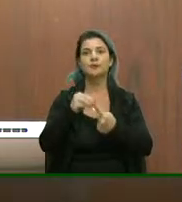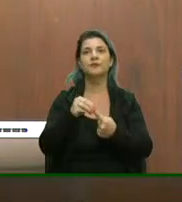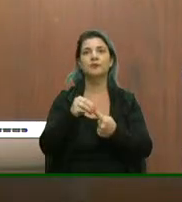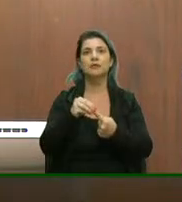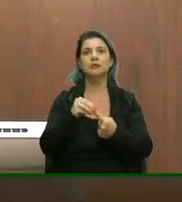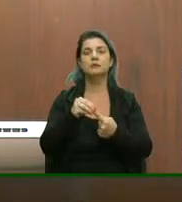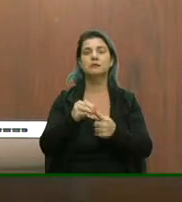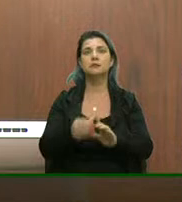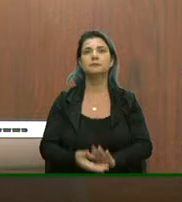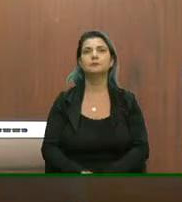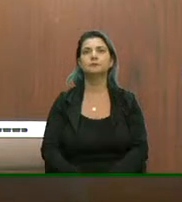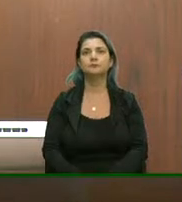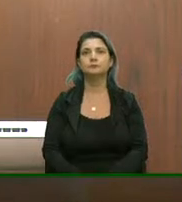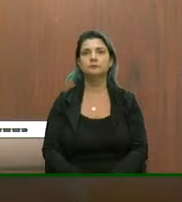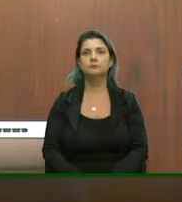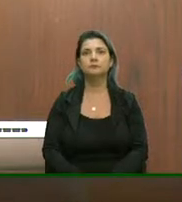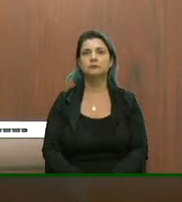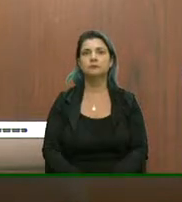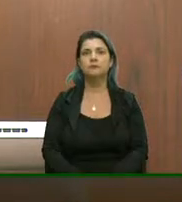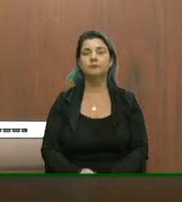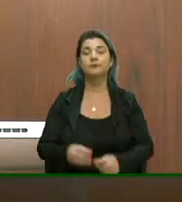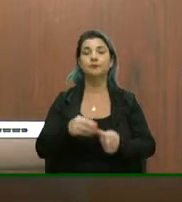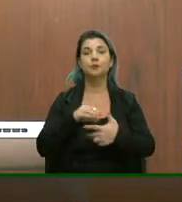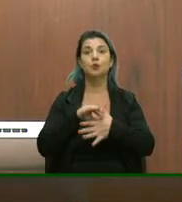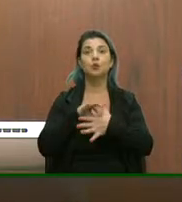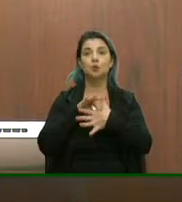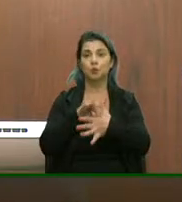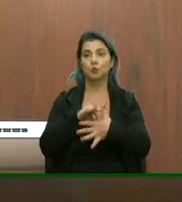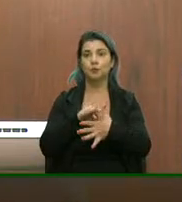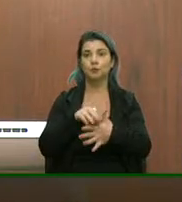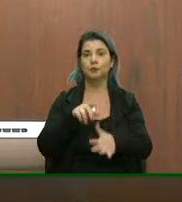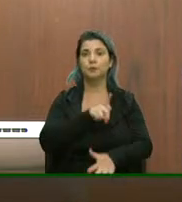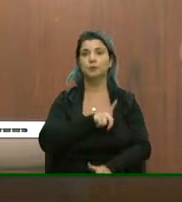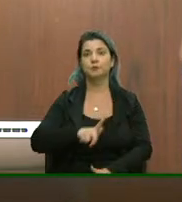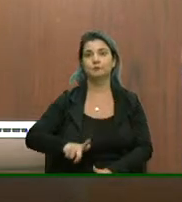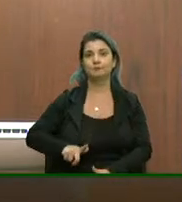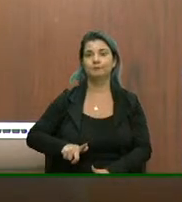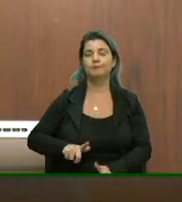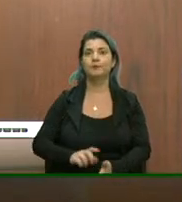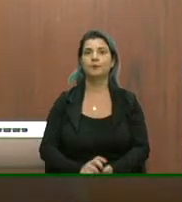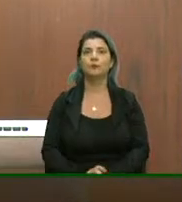para o texto do líder do governo.